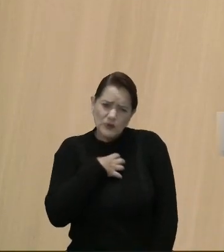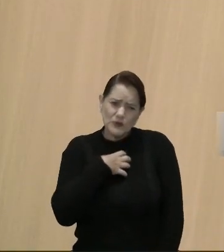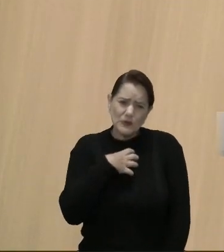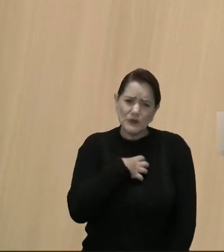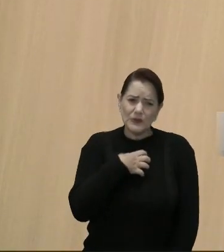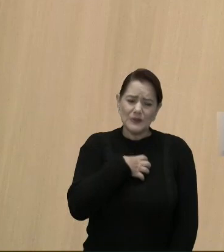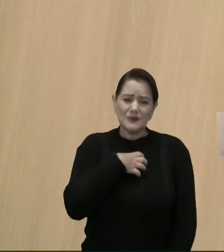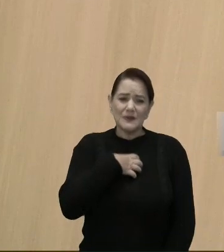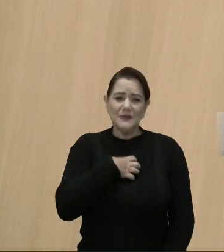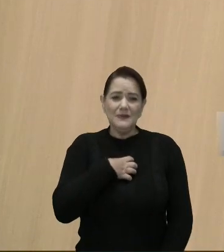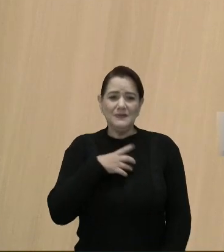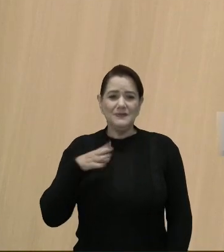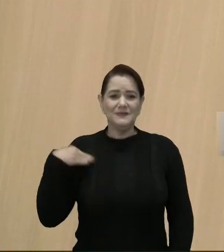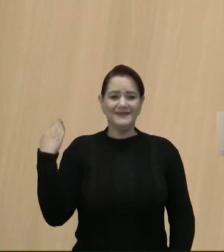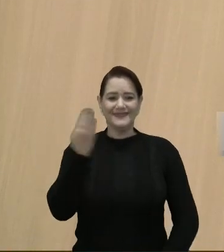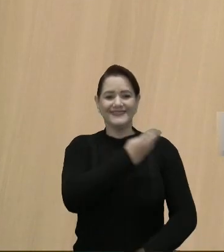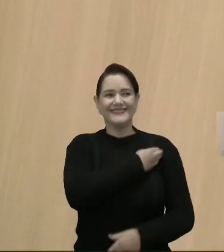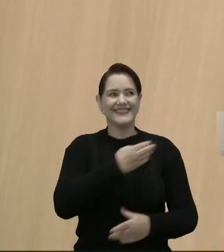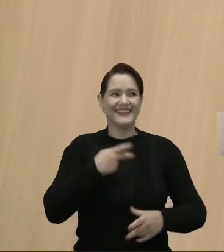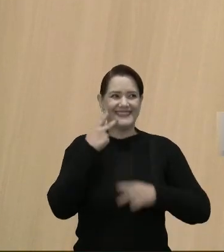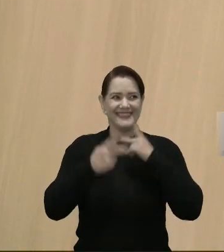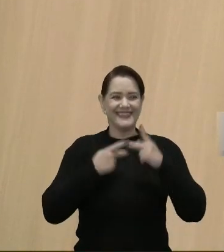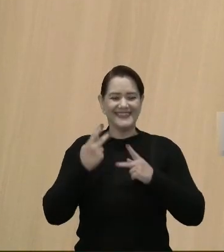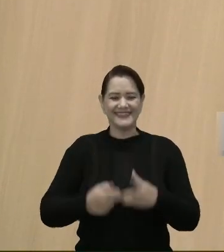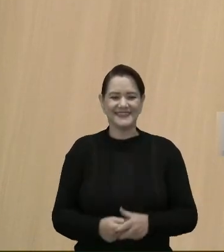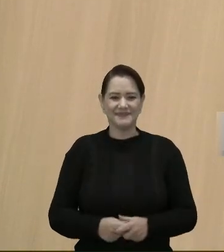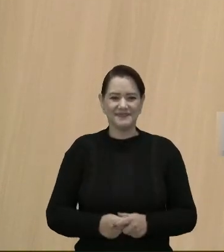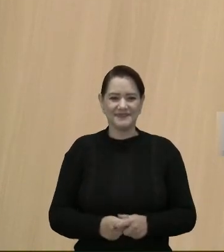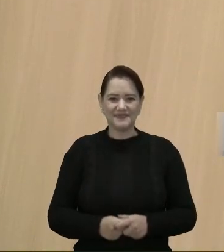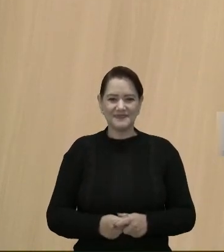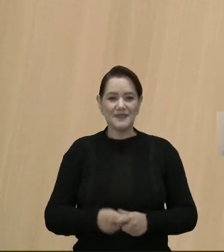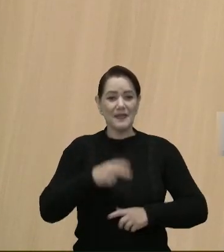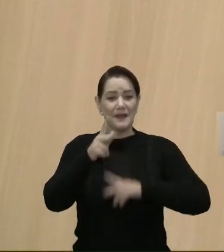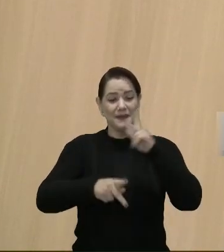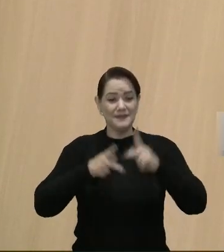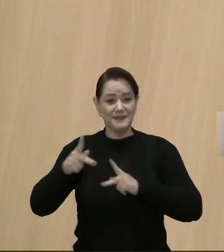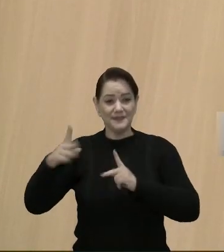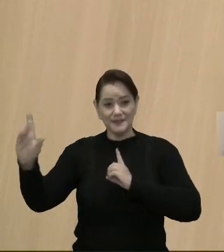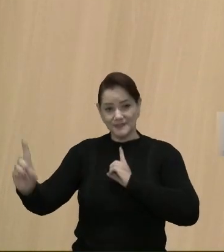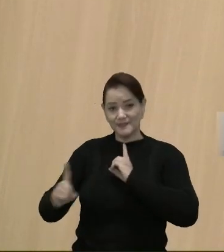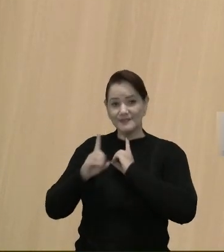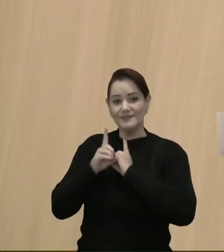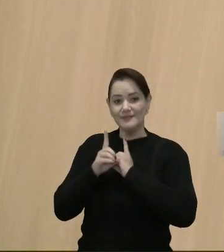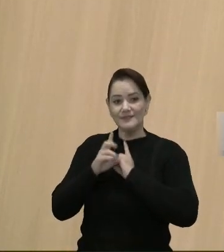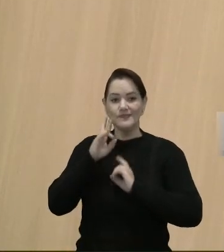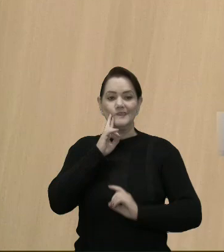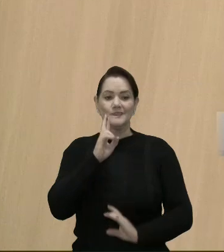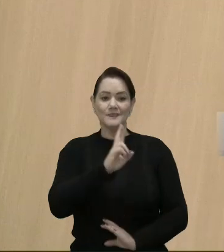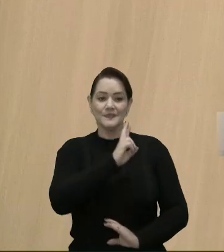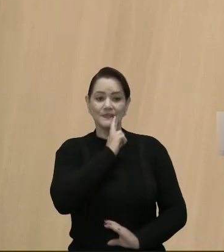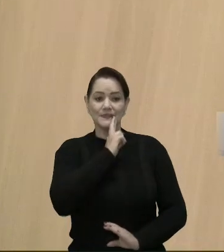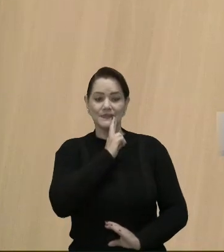nosso dever é de fazer a pessoa que entra no nosso restaurante, eles saem mais